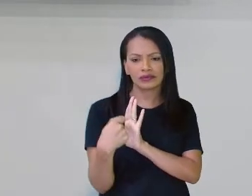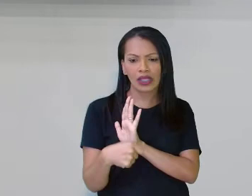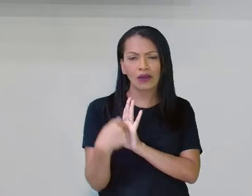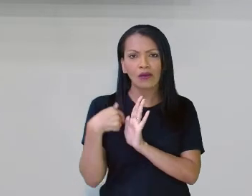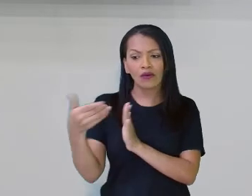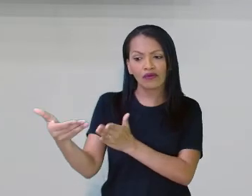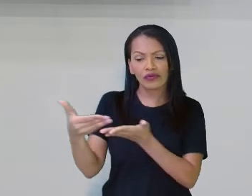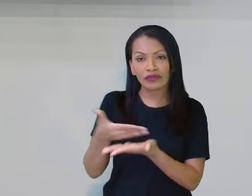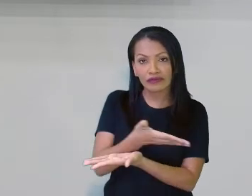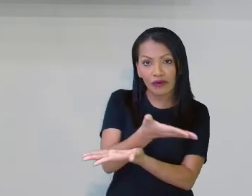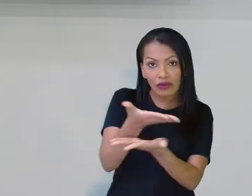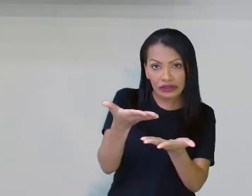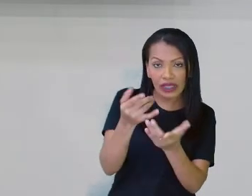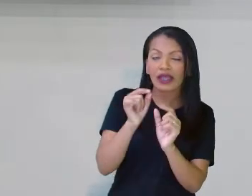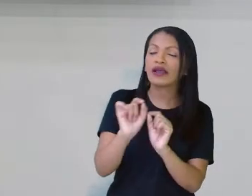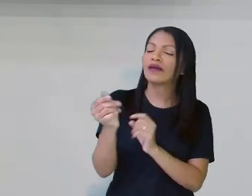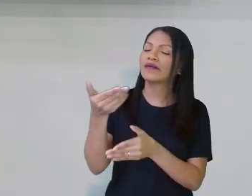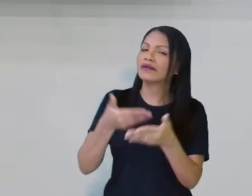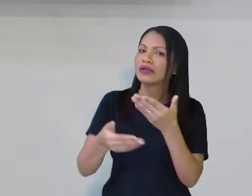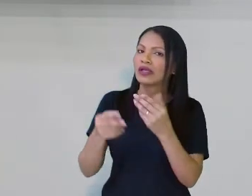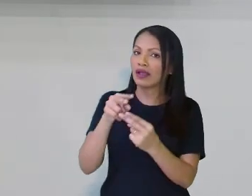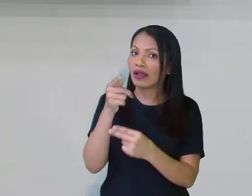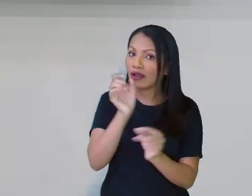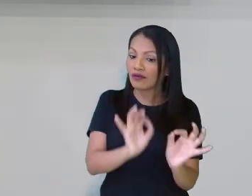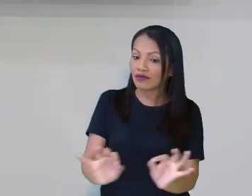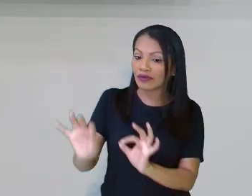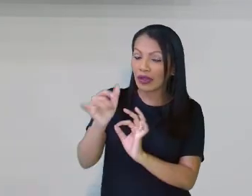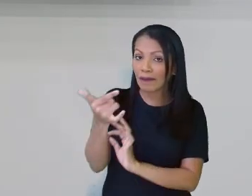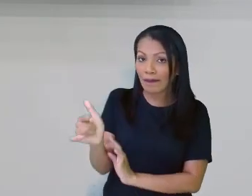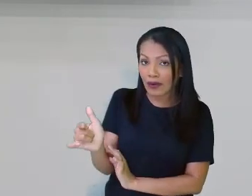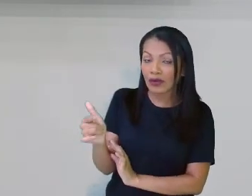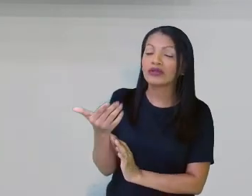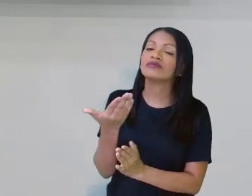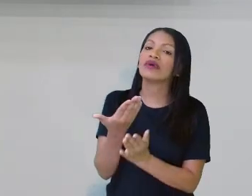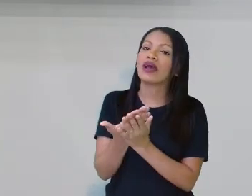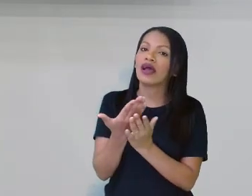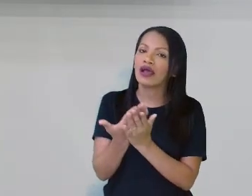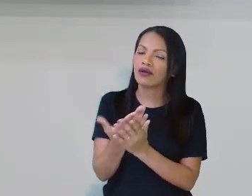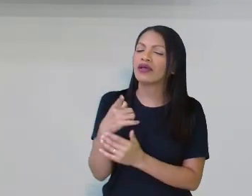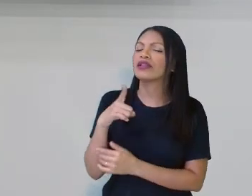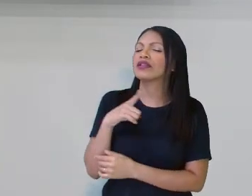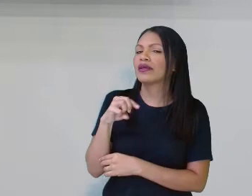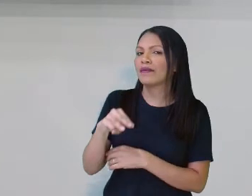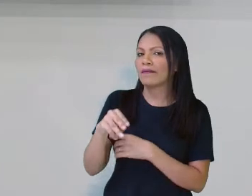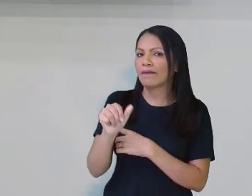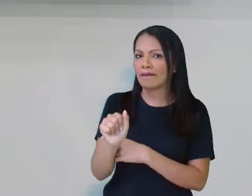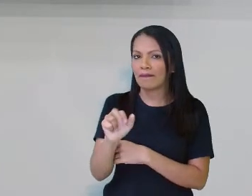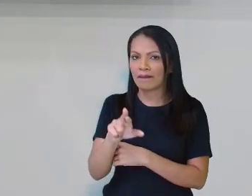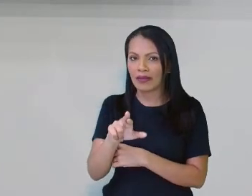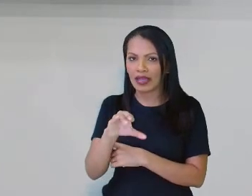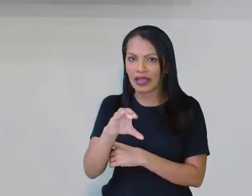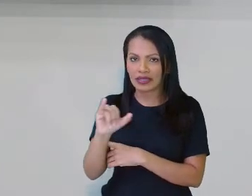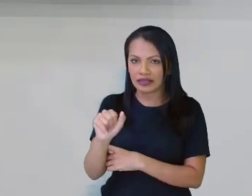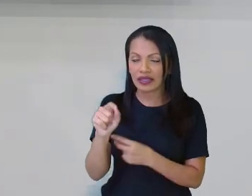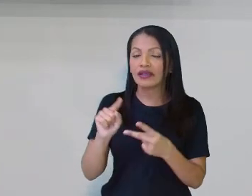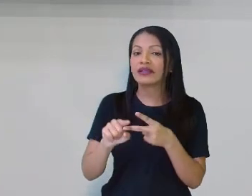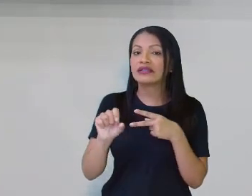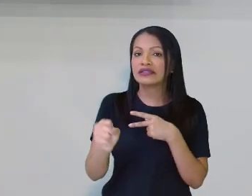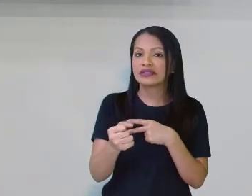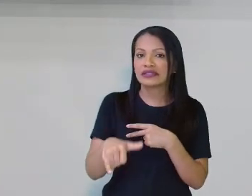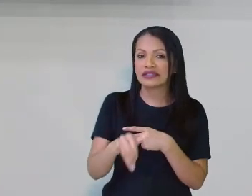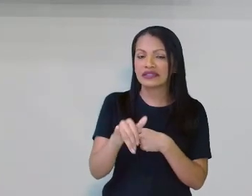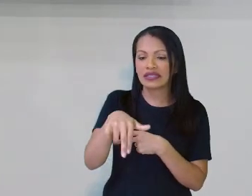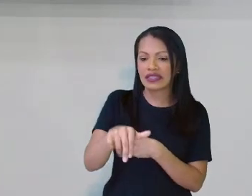eu convido vocês que estão aí para assistir às próximas aulas. A gente tem a aula da professora Márcia, a aula da professora Sinara. Então, muito